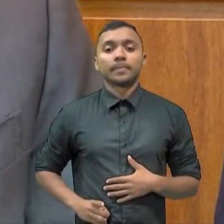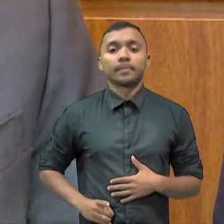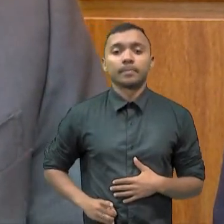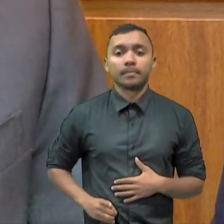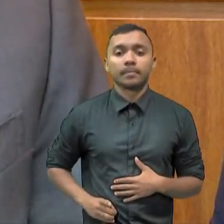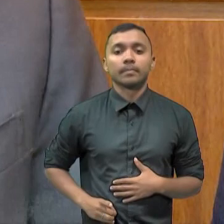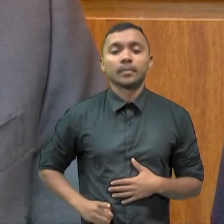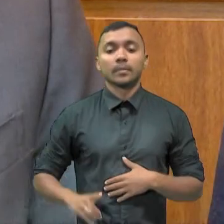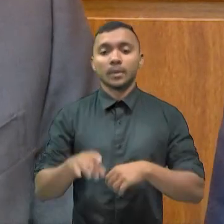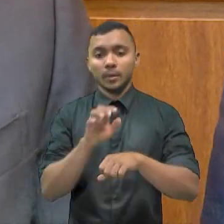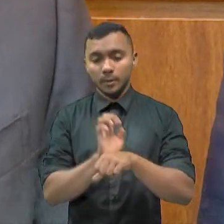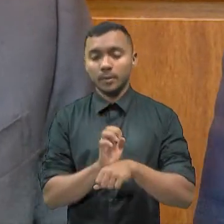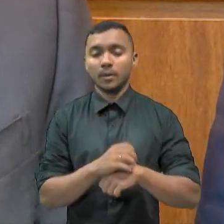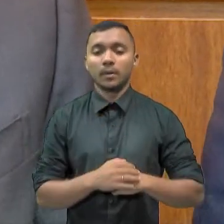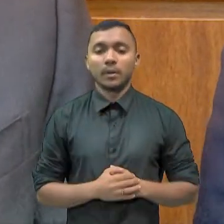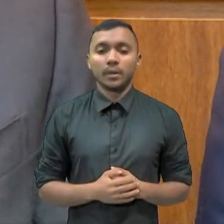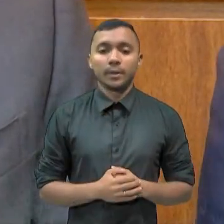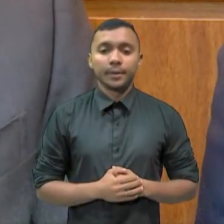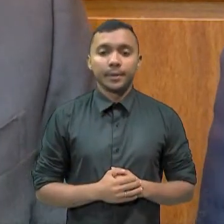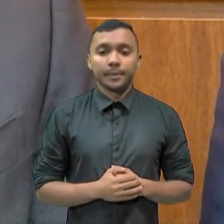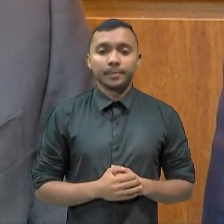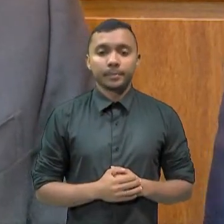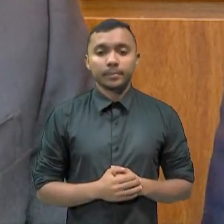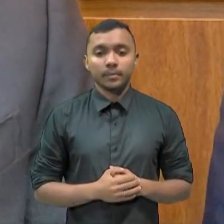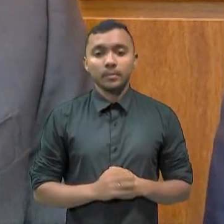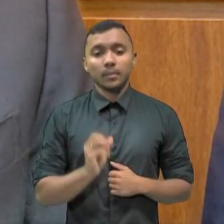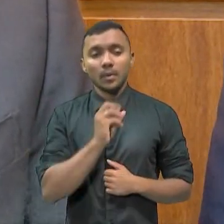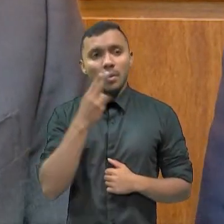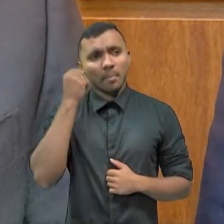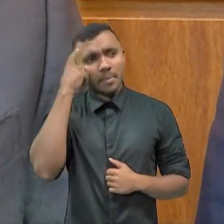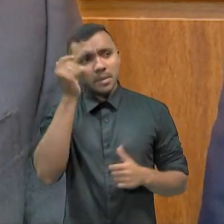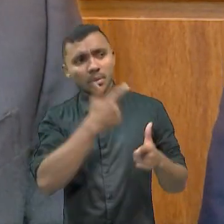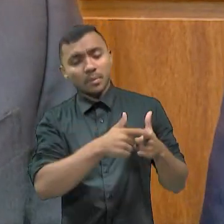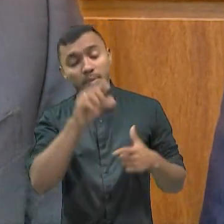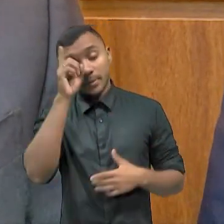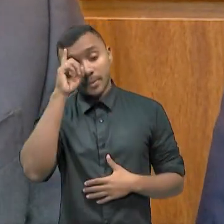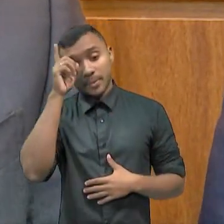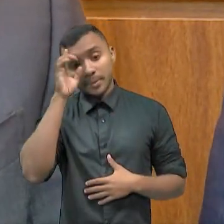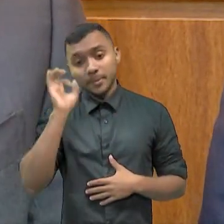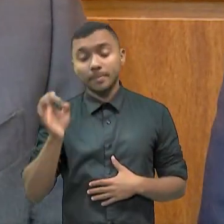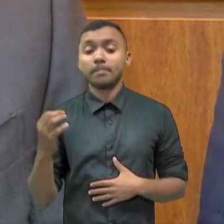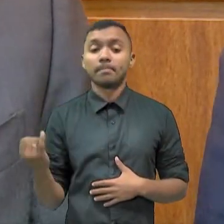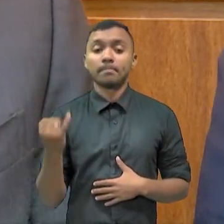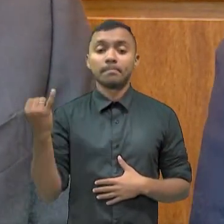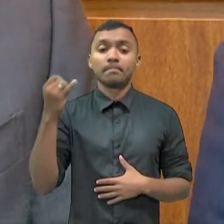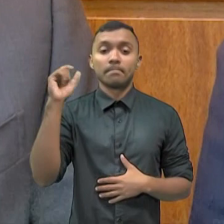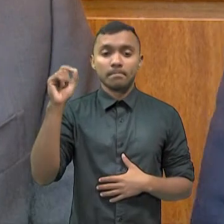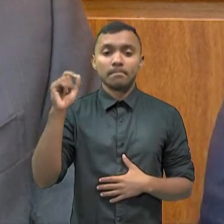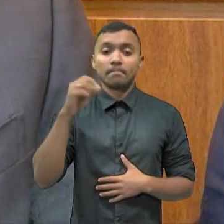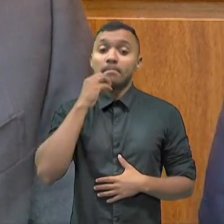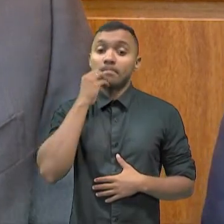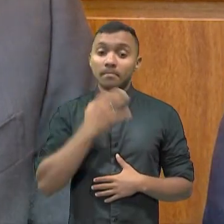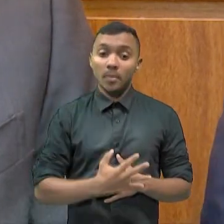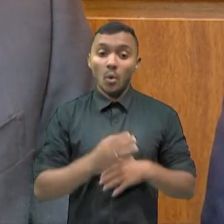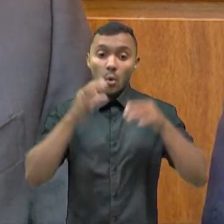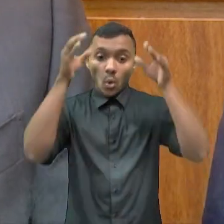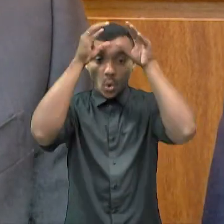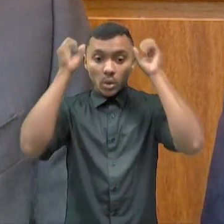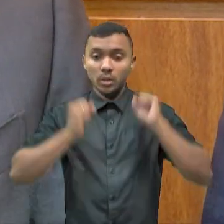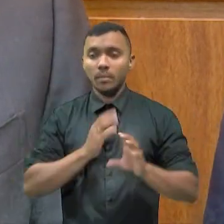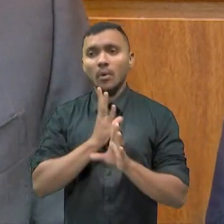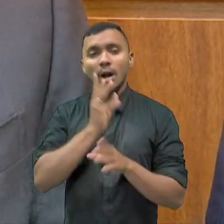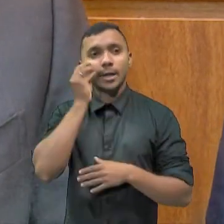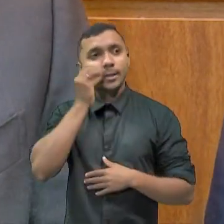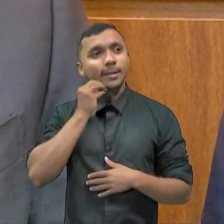o mandato do deputado estadual, bem como também aquilo que nos aflige no nosso dia a dia. E, portanto, será extremamente importante essa troca de